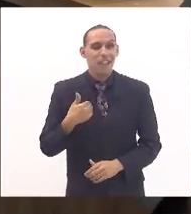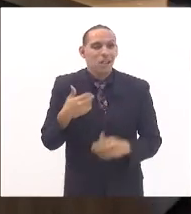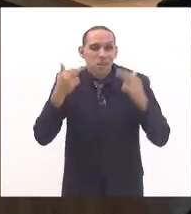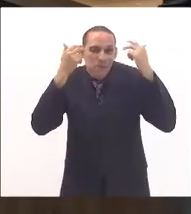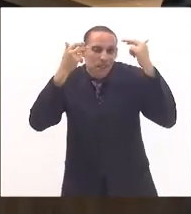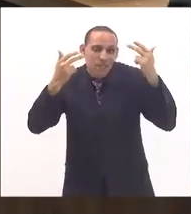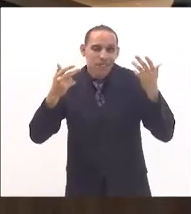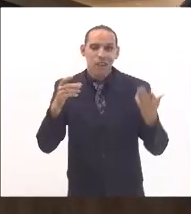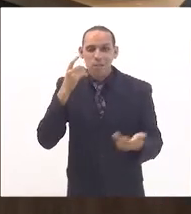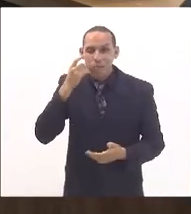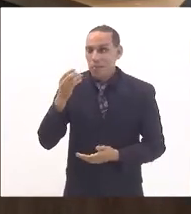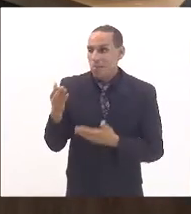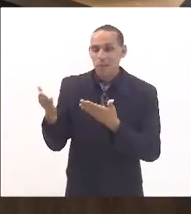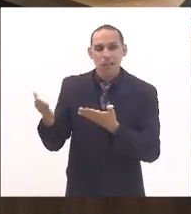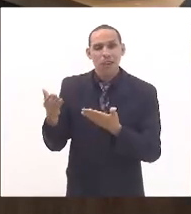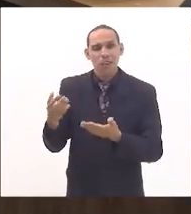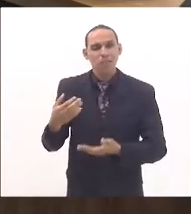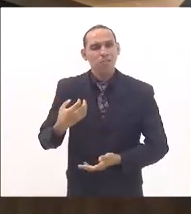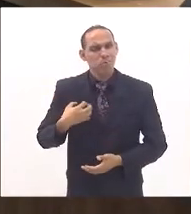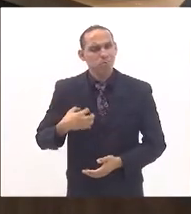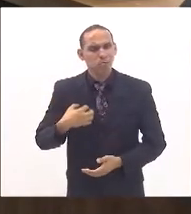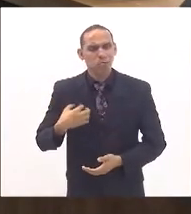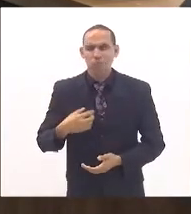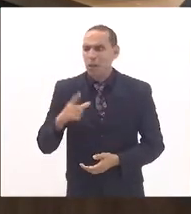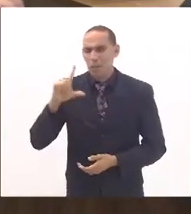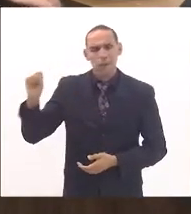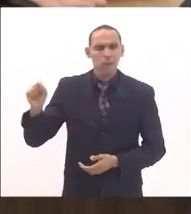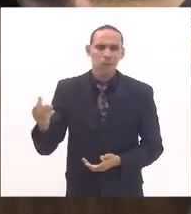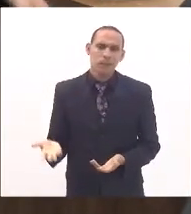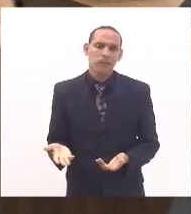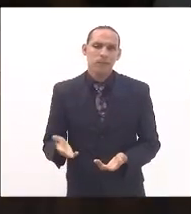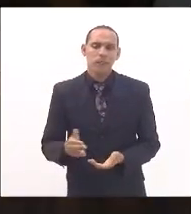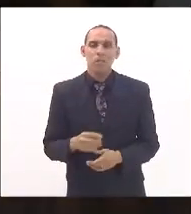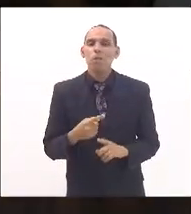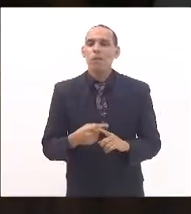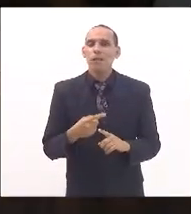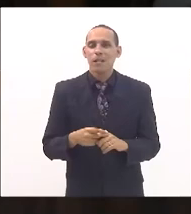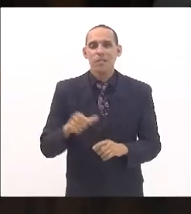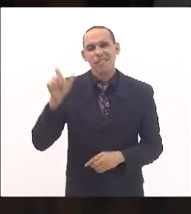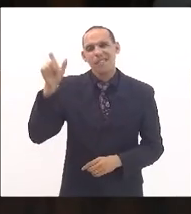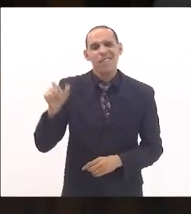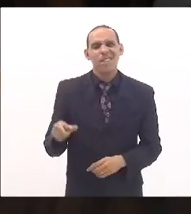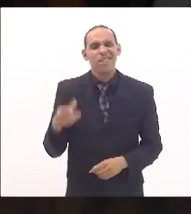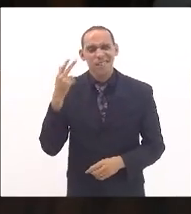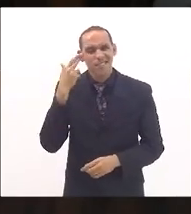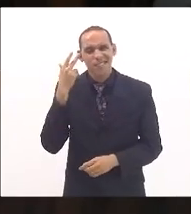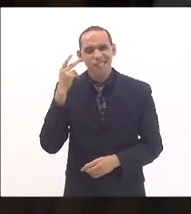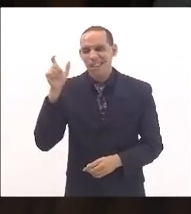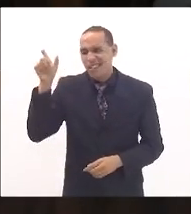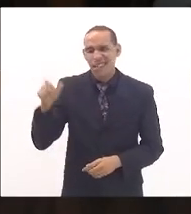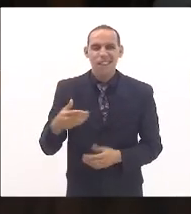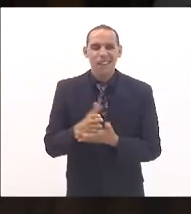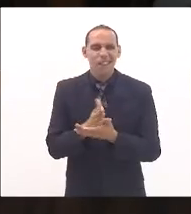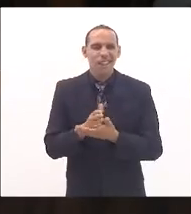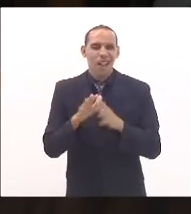tranquilo. A deputada que ficou tão aborrecida... Foi embora. Que foi embora. É que esse rapaz é assim mesmo, deixa todo mundo aborrecido.